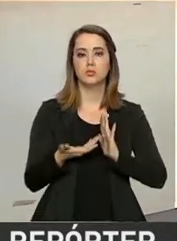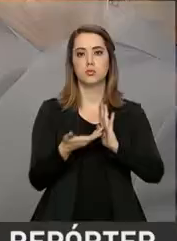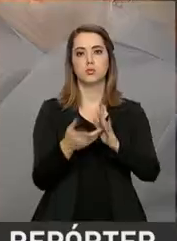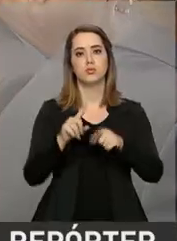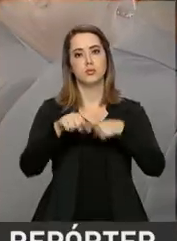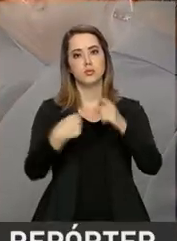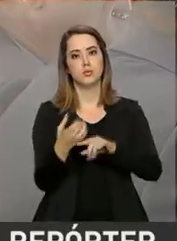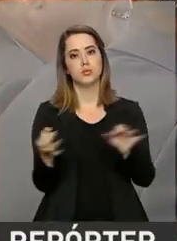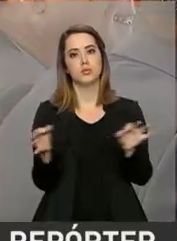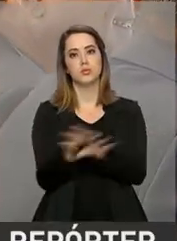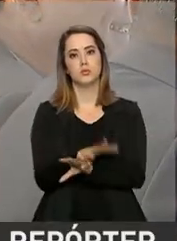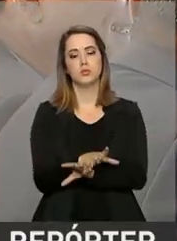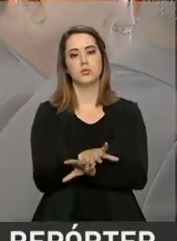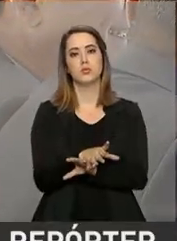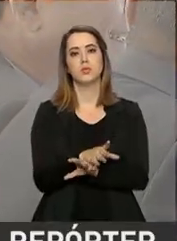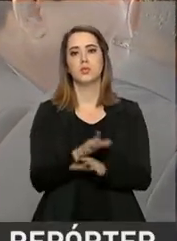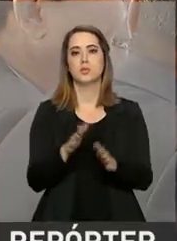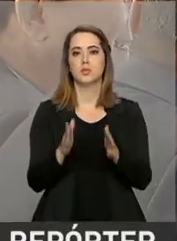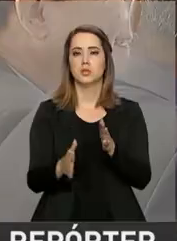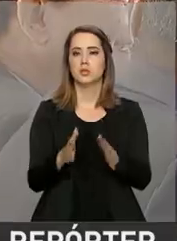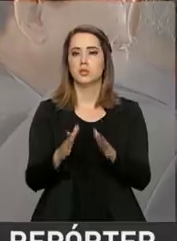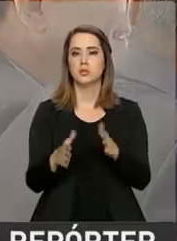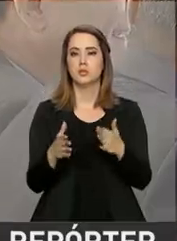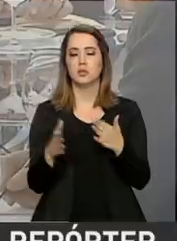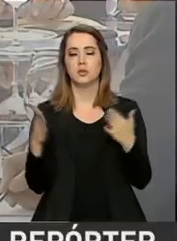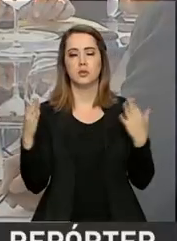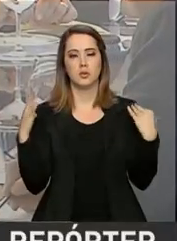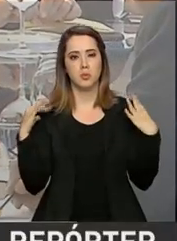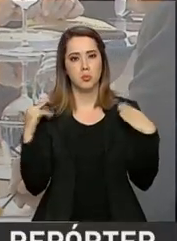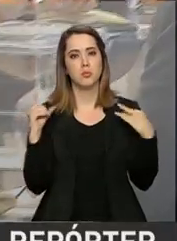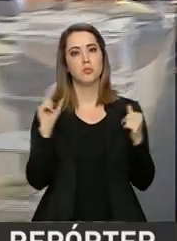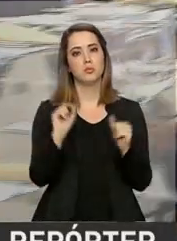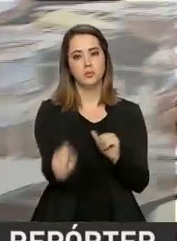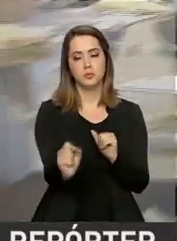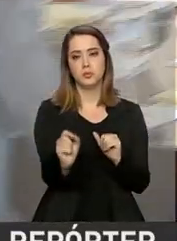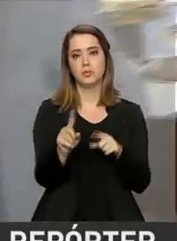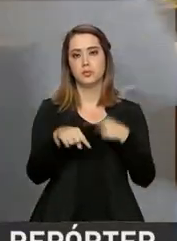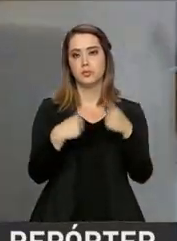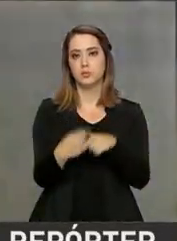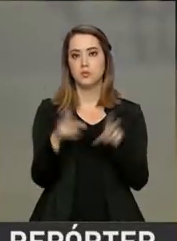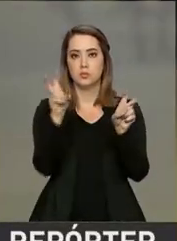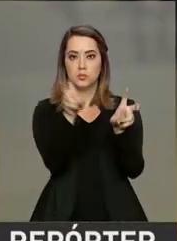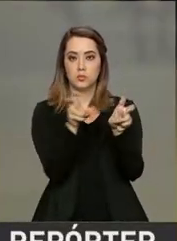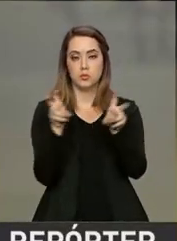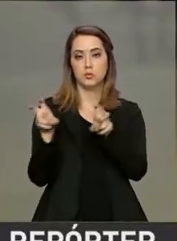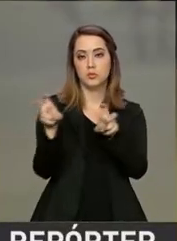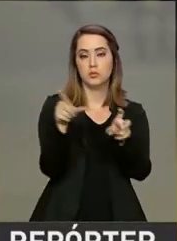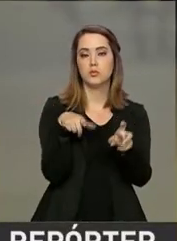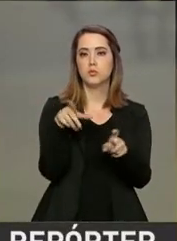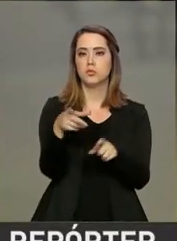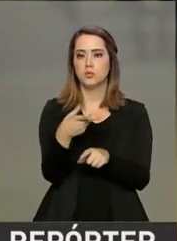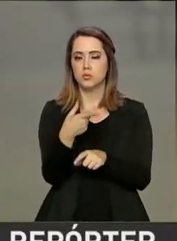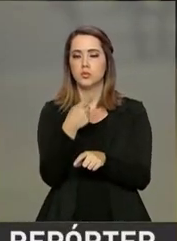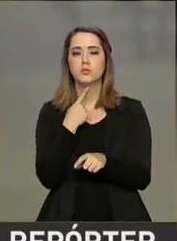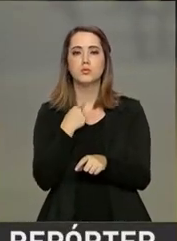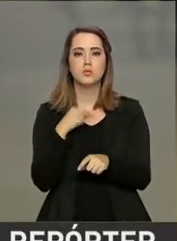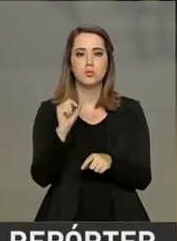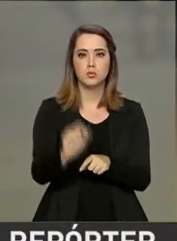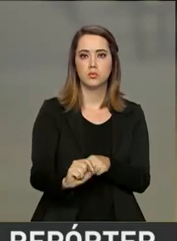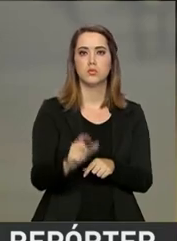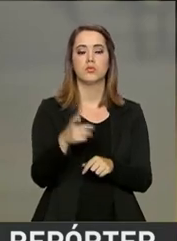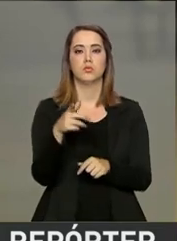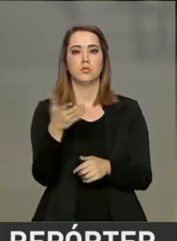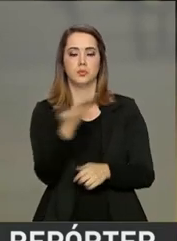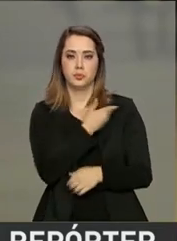recesso aí de final de Julho e sobretudo os temas que são de interesse do governo que estão na pauta do congresso como por